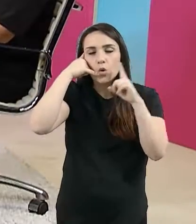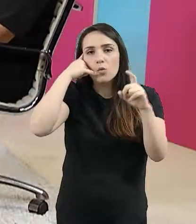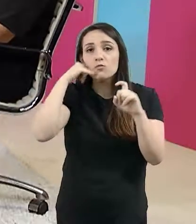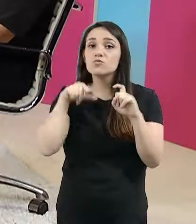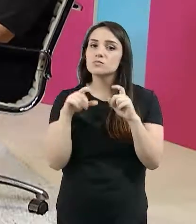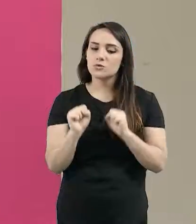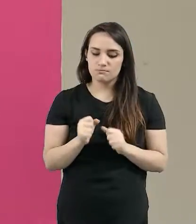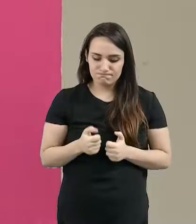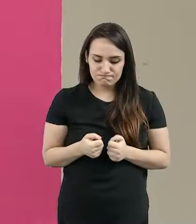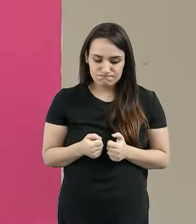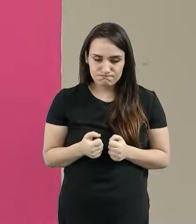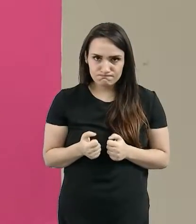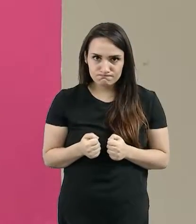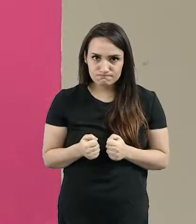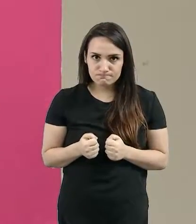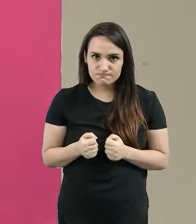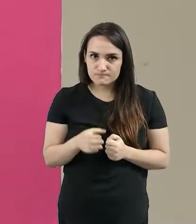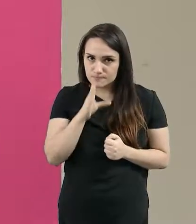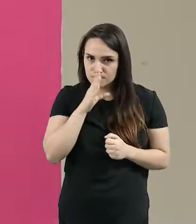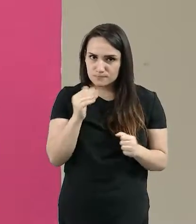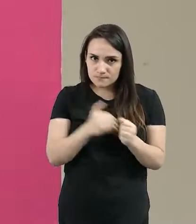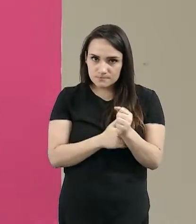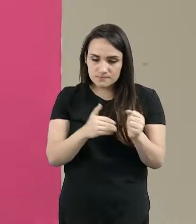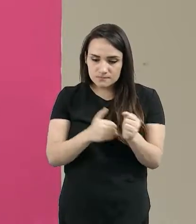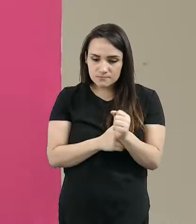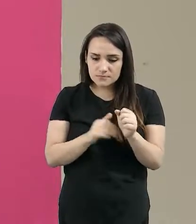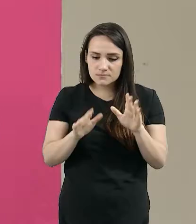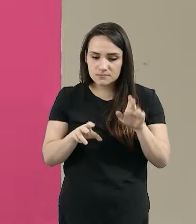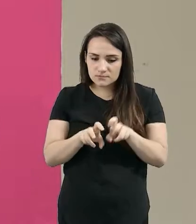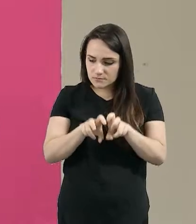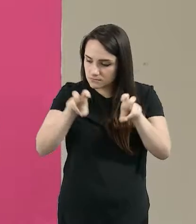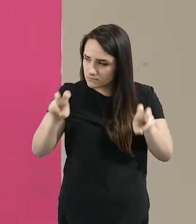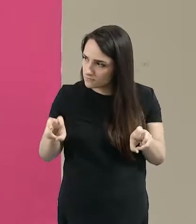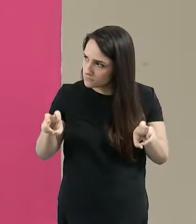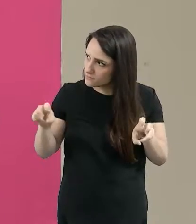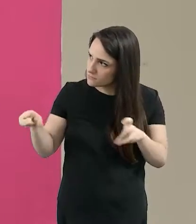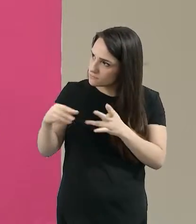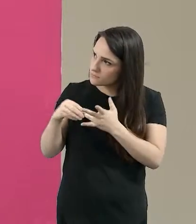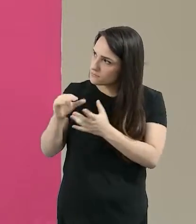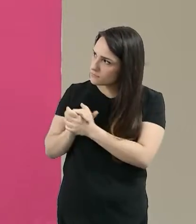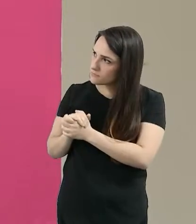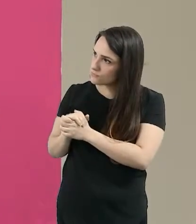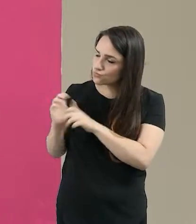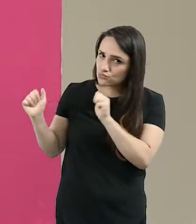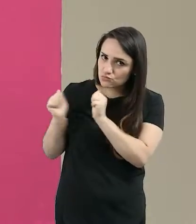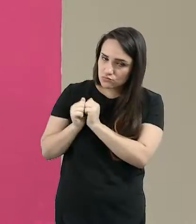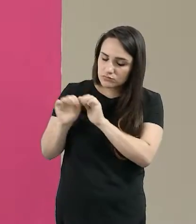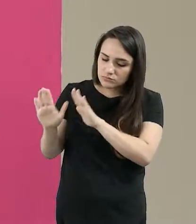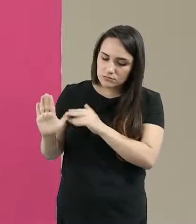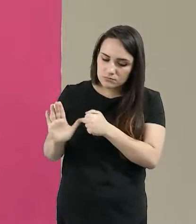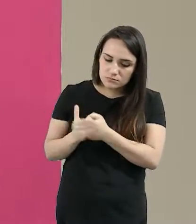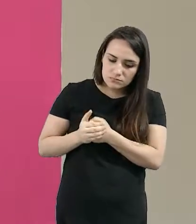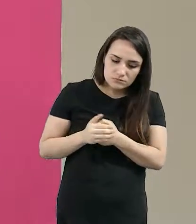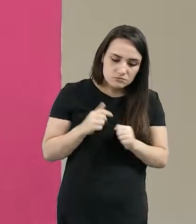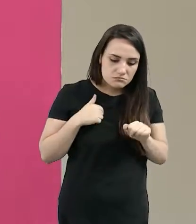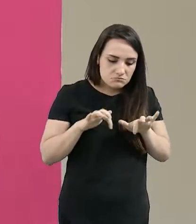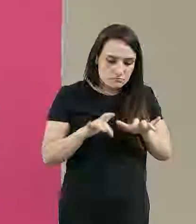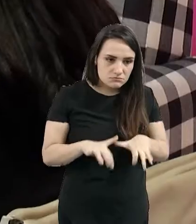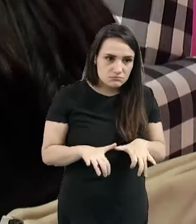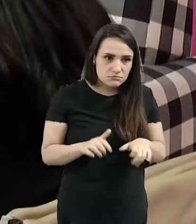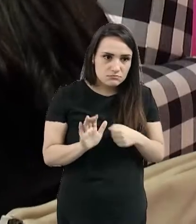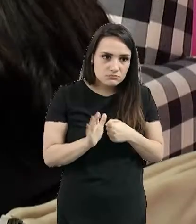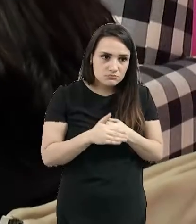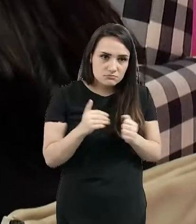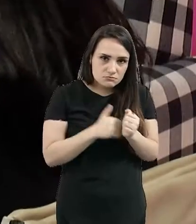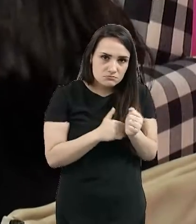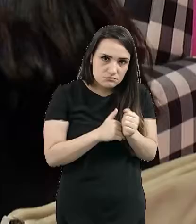falar, manifestar verbalmente a sua situação de violência, às vezes, mesmo ao lado do